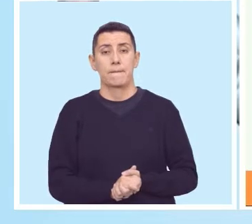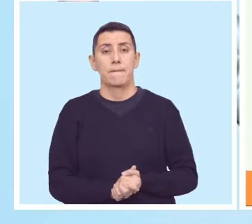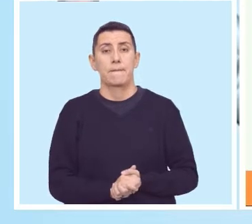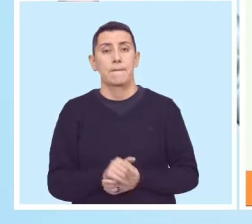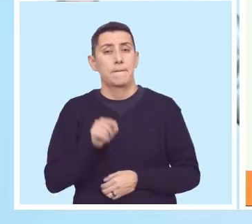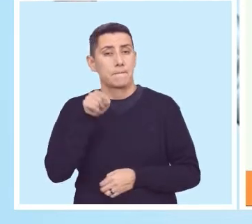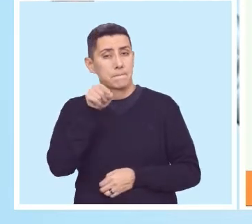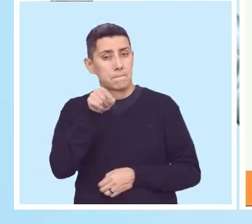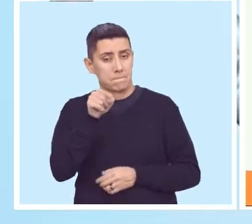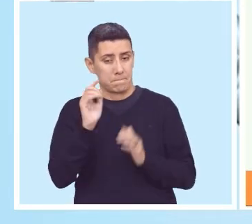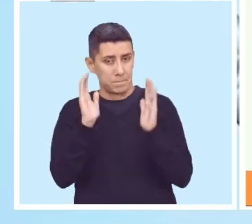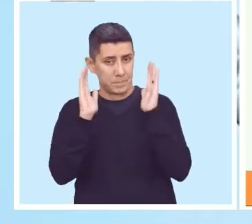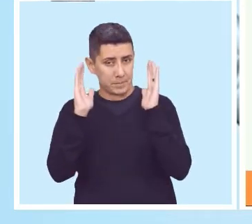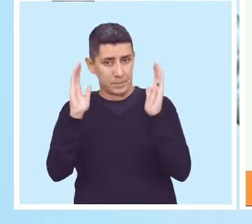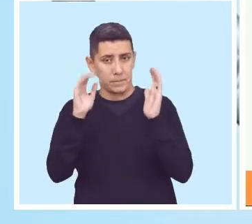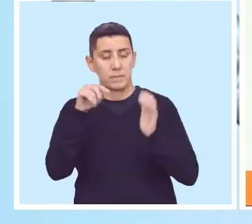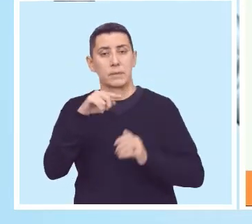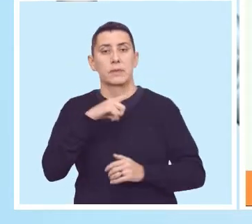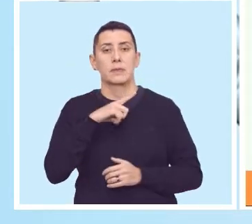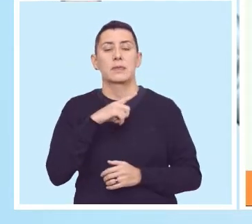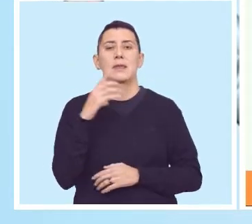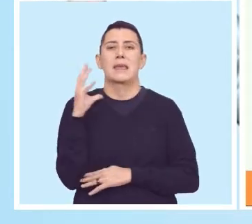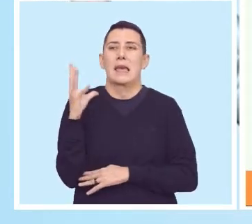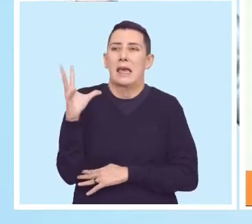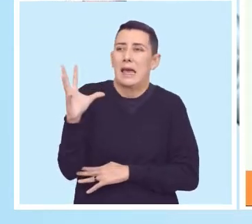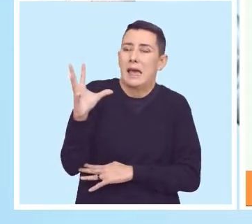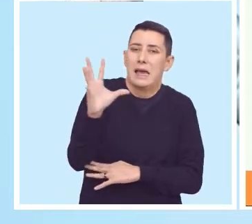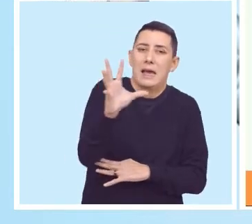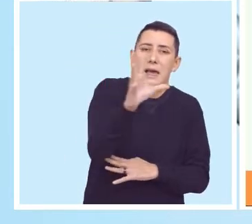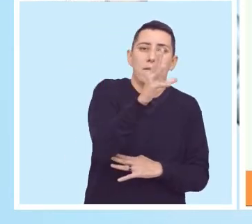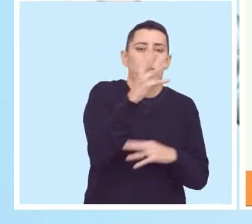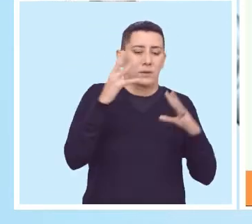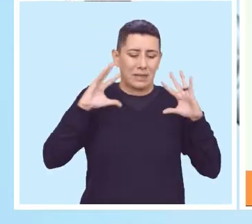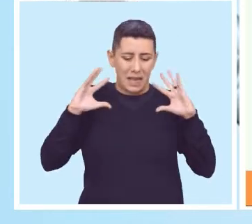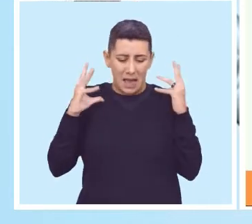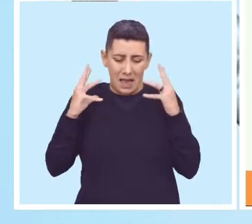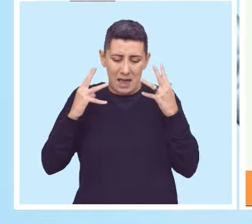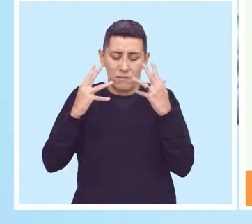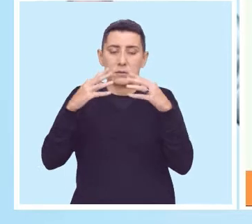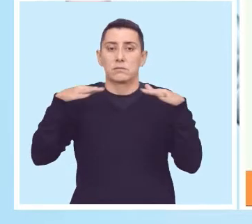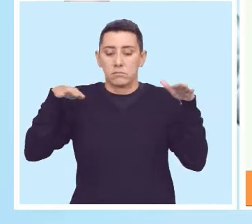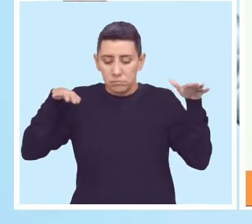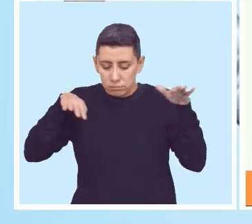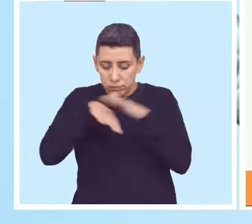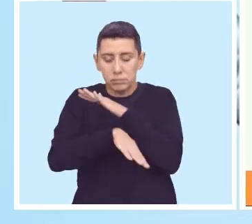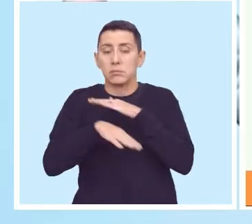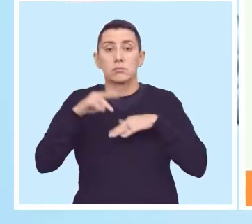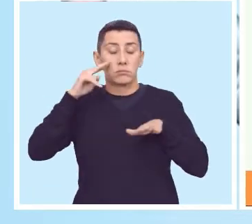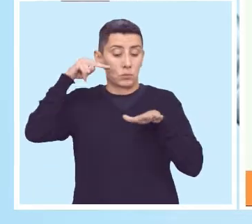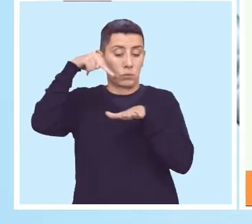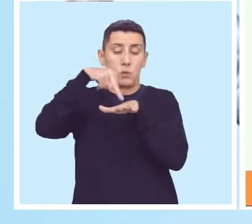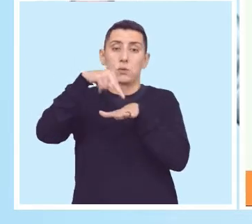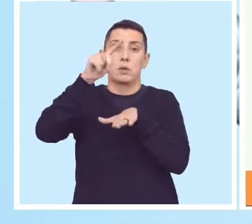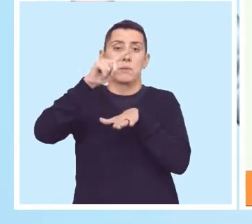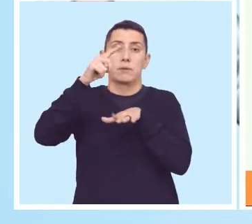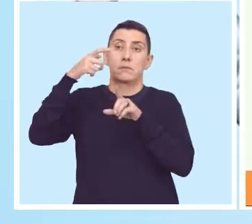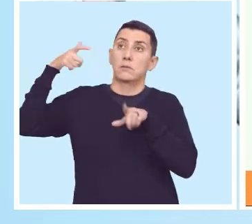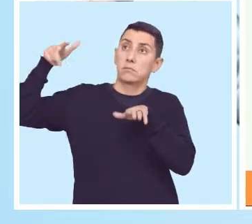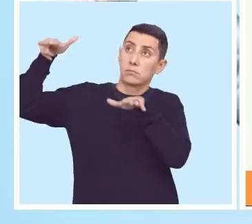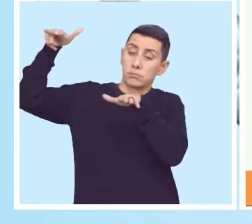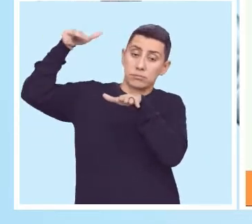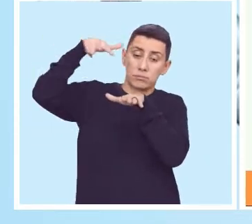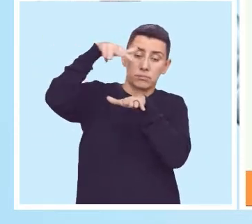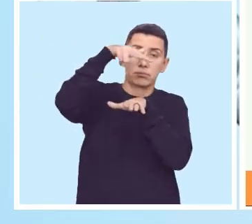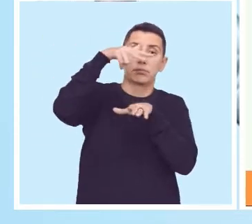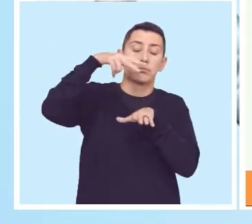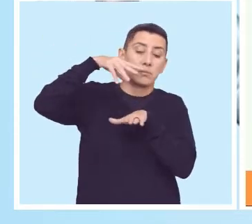trecho que tem muita árvore, e ficou inviável. O drone conseguia sobrevoar, mas ele não